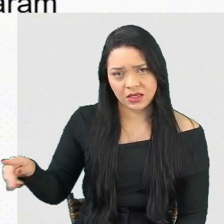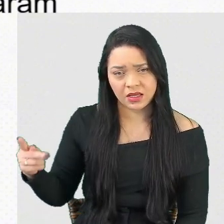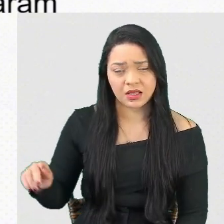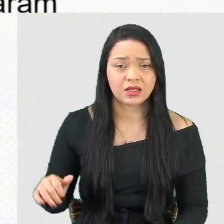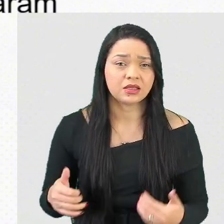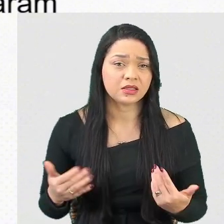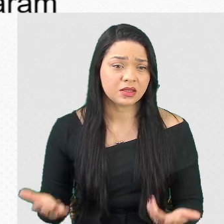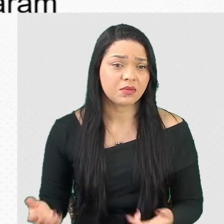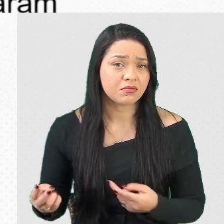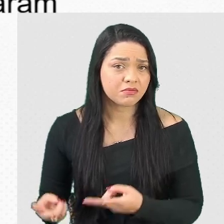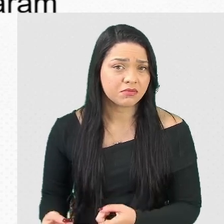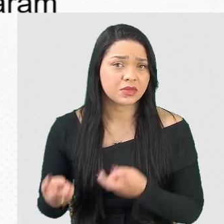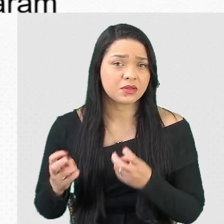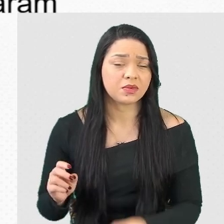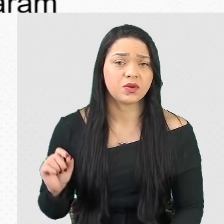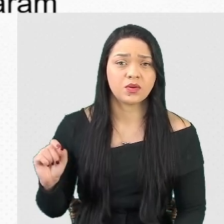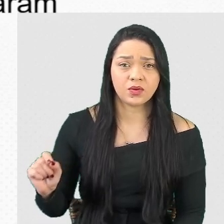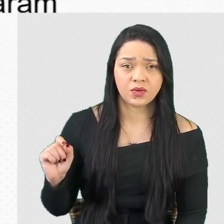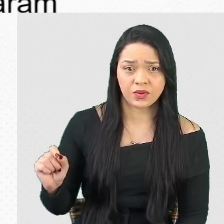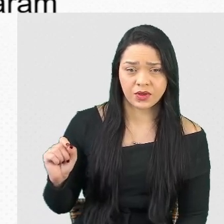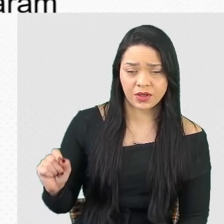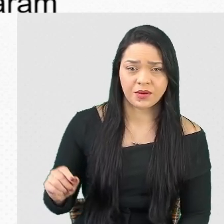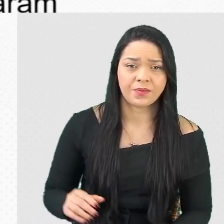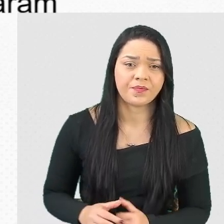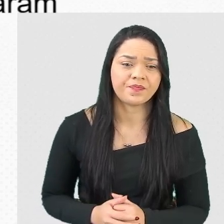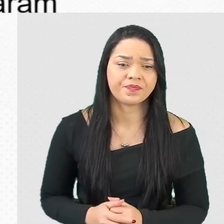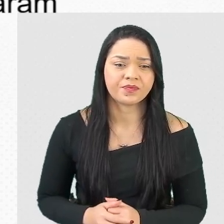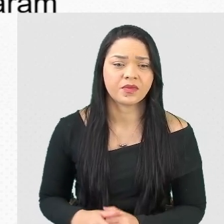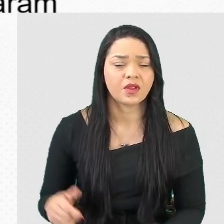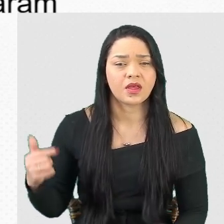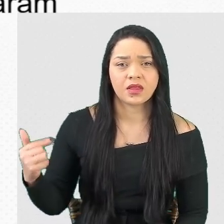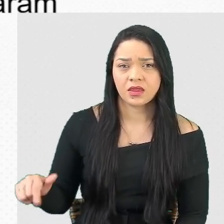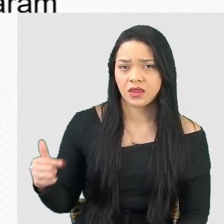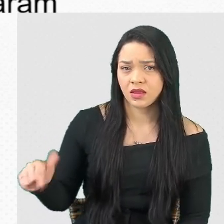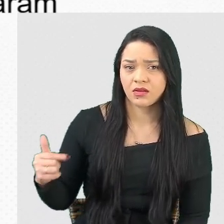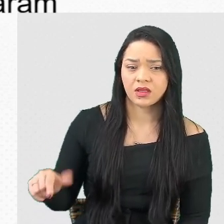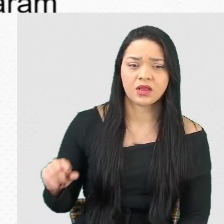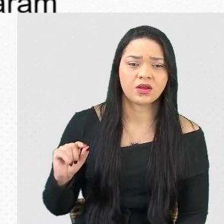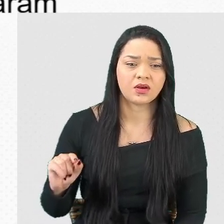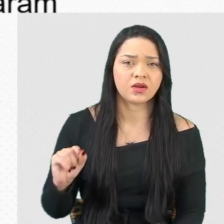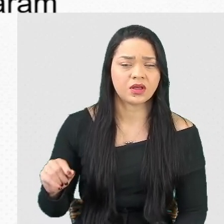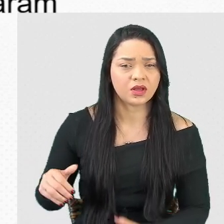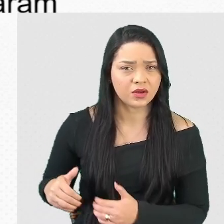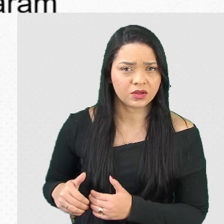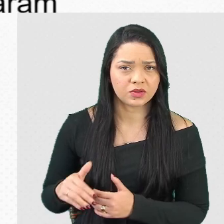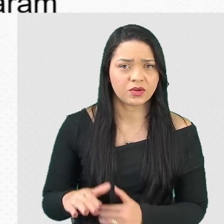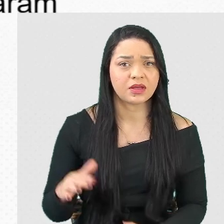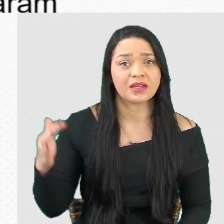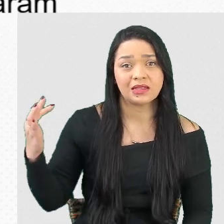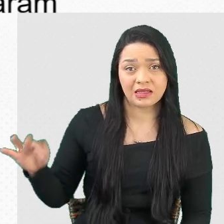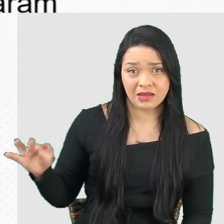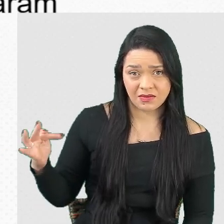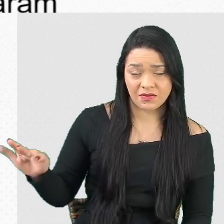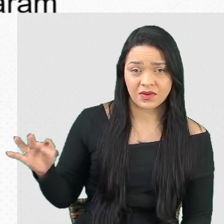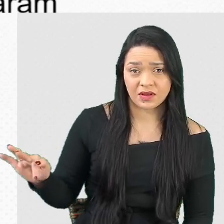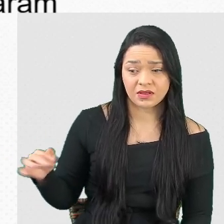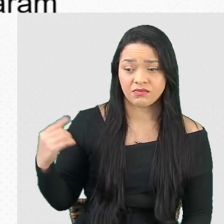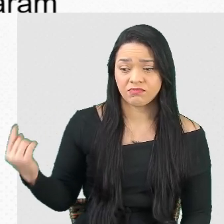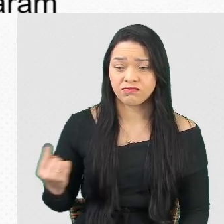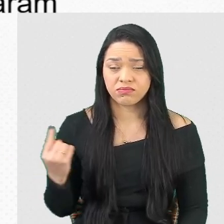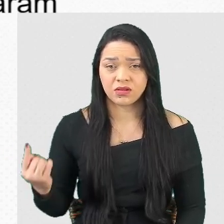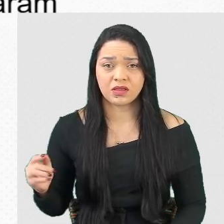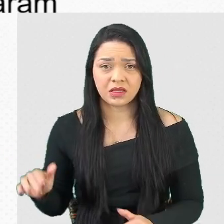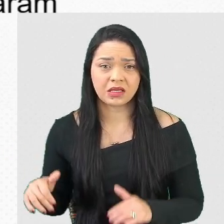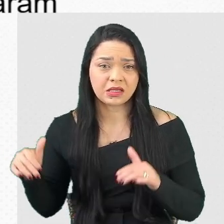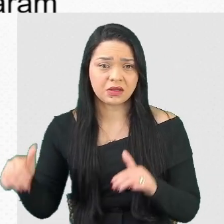para observar que ele não teve, claro, como continuar na França, foi se exilar na Inglaterra, mas nem